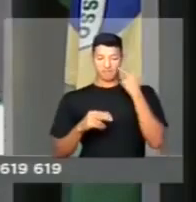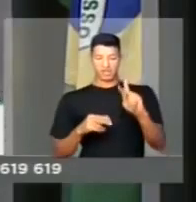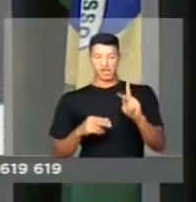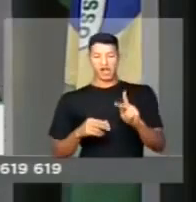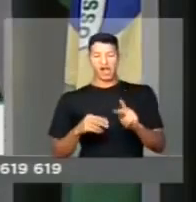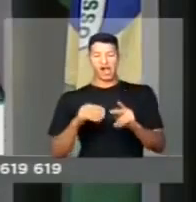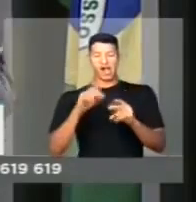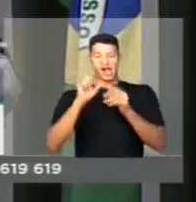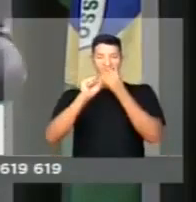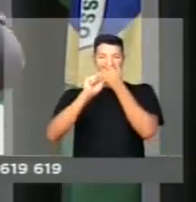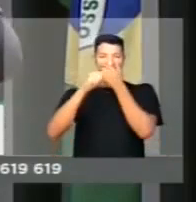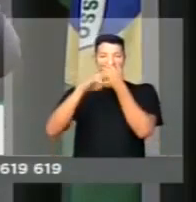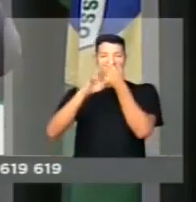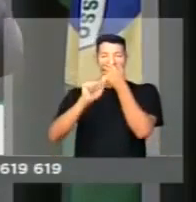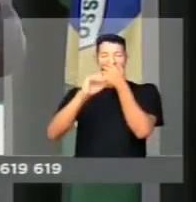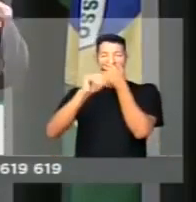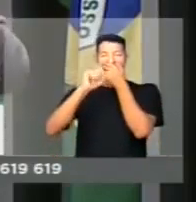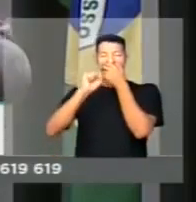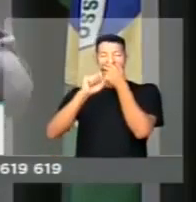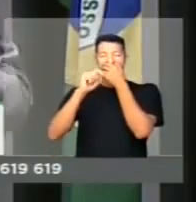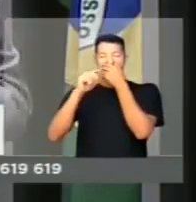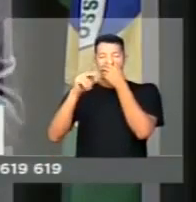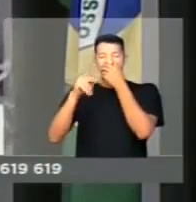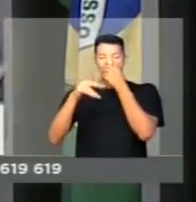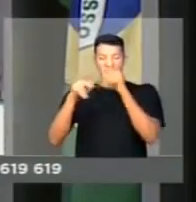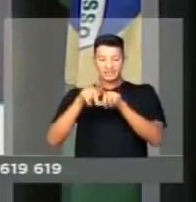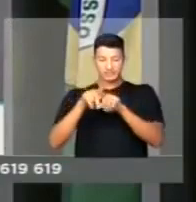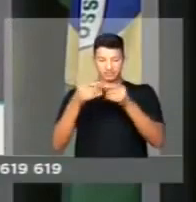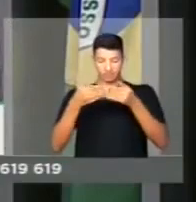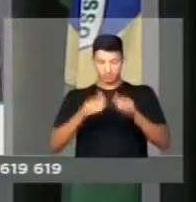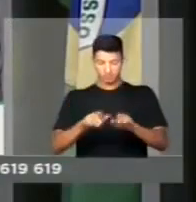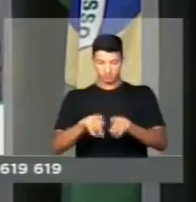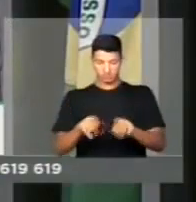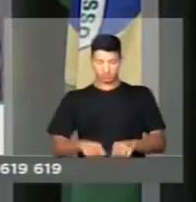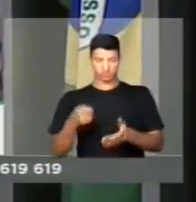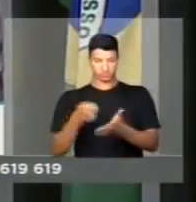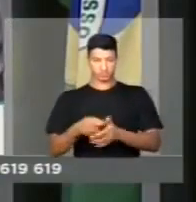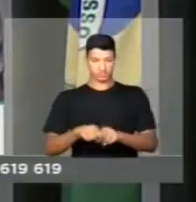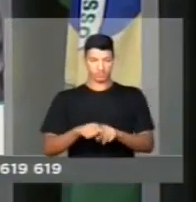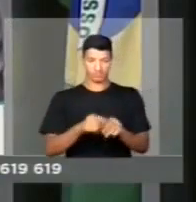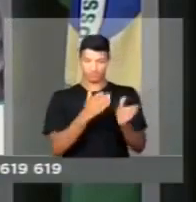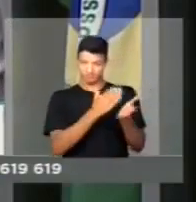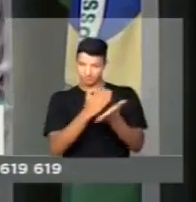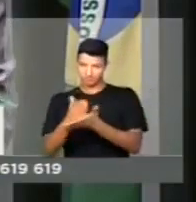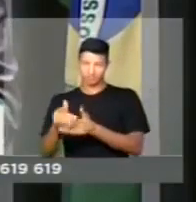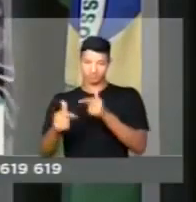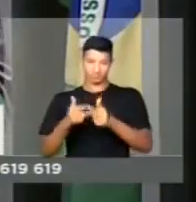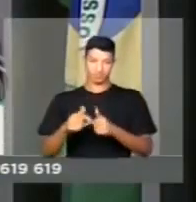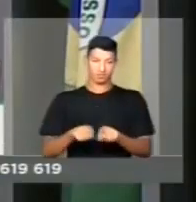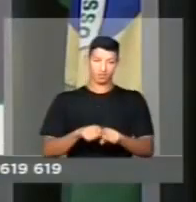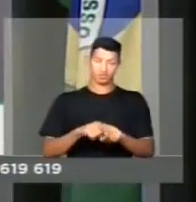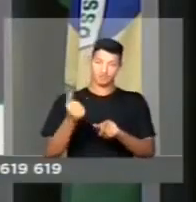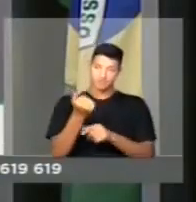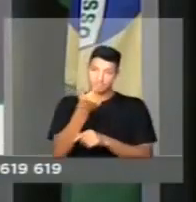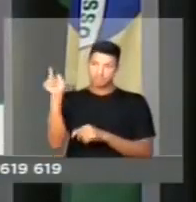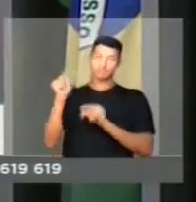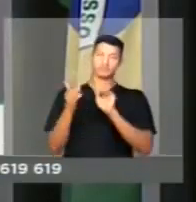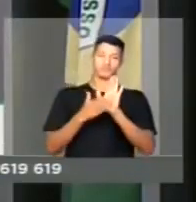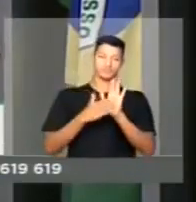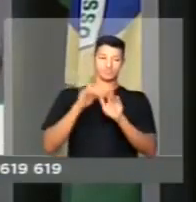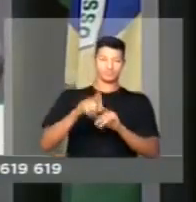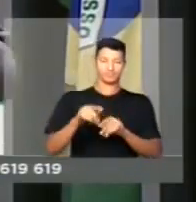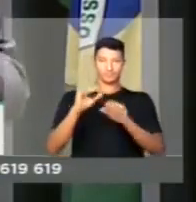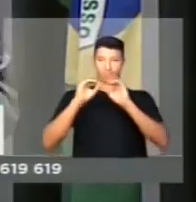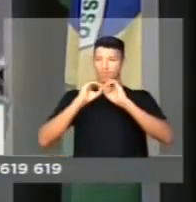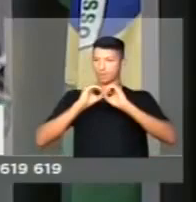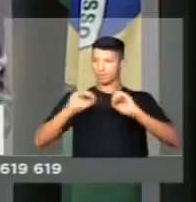a Santa Casa de Londrina e ainda abriria uma modalidade de pagar o atrasado também com prestação de serviço. A outra proposta é